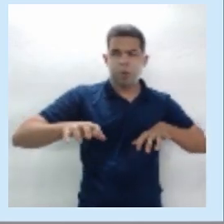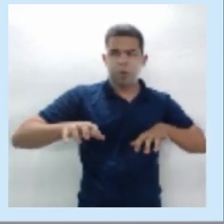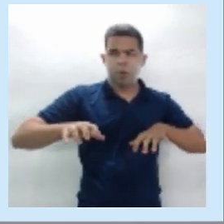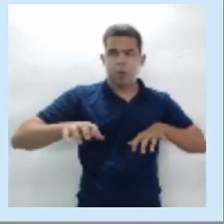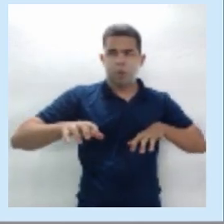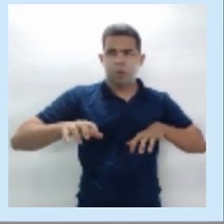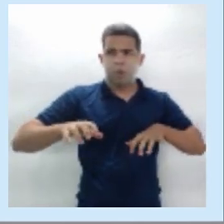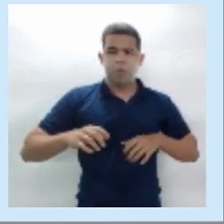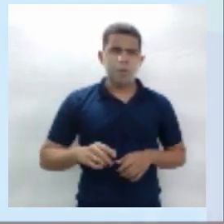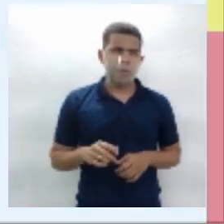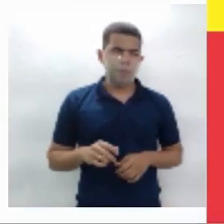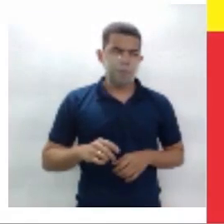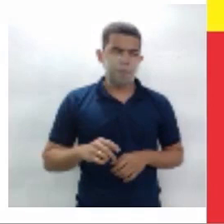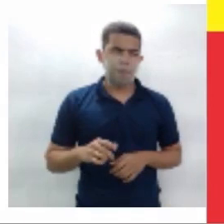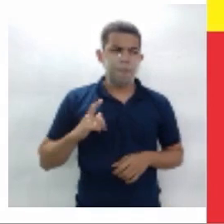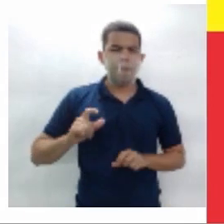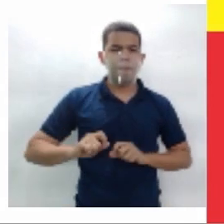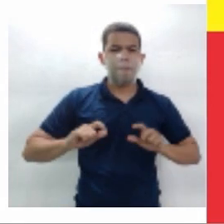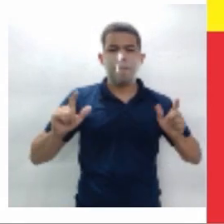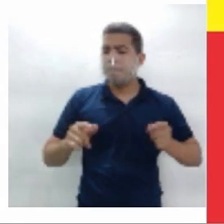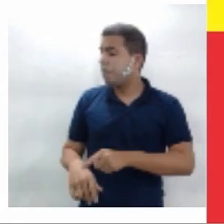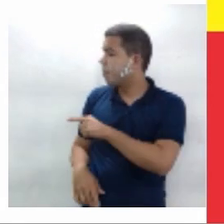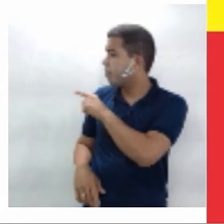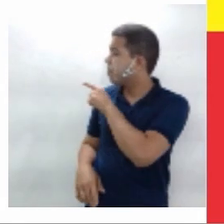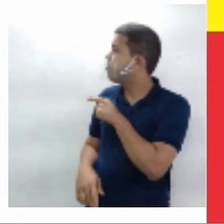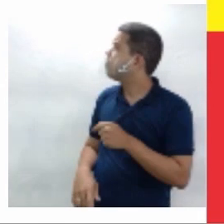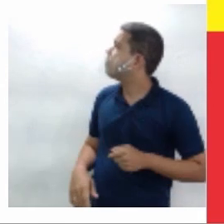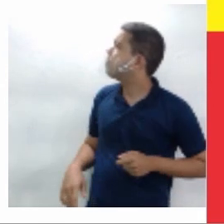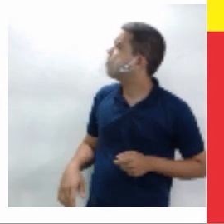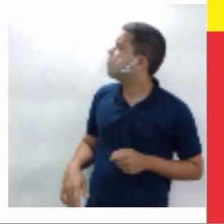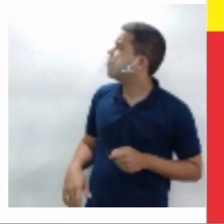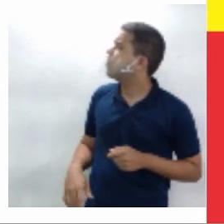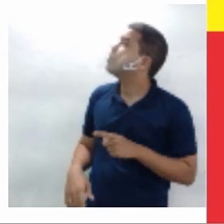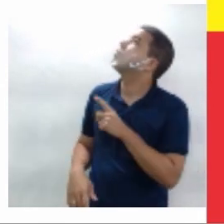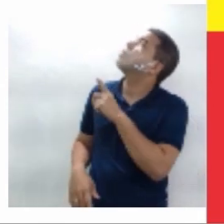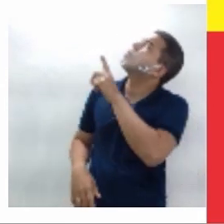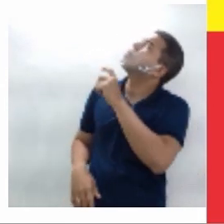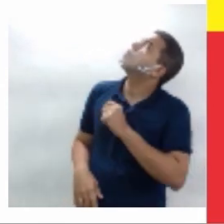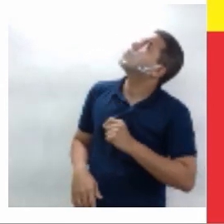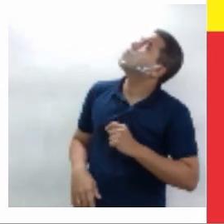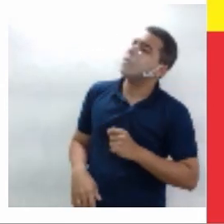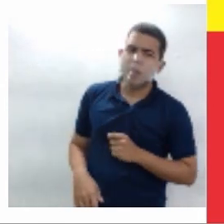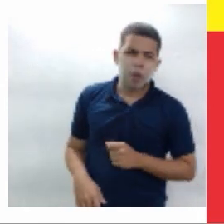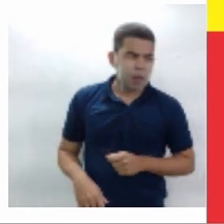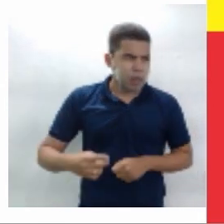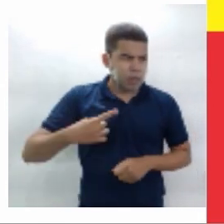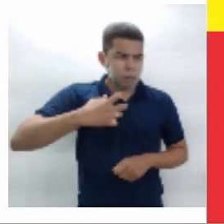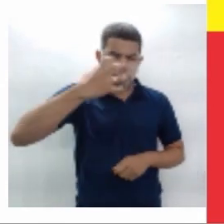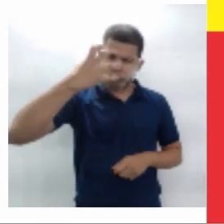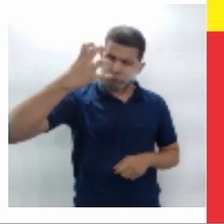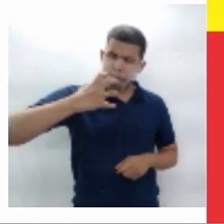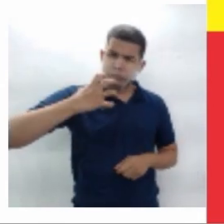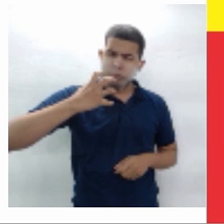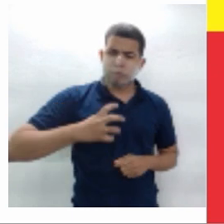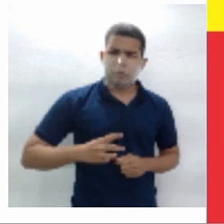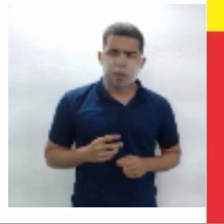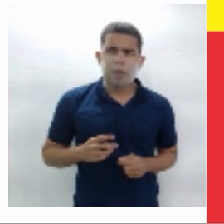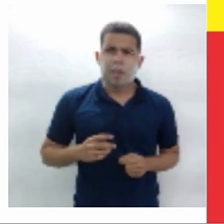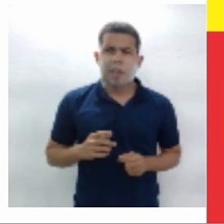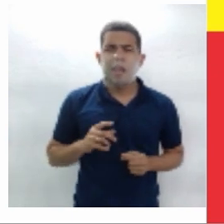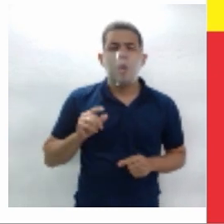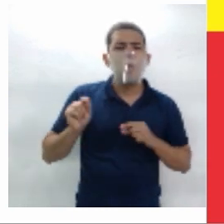de novo lá para a telinha, para a gente observar bem. Olha essa imagem de Venege, ele bem sério, né? Então, ele teve